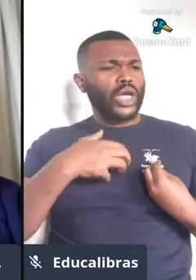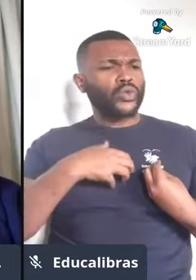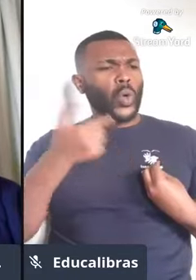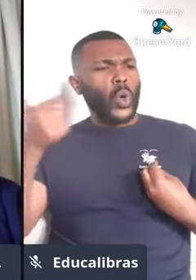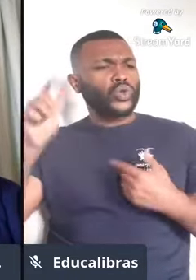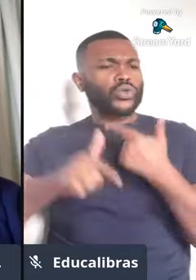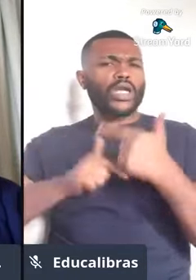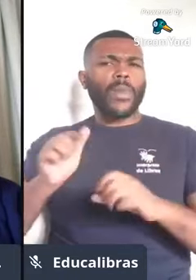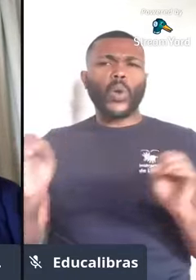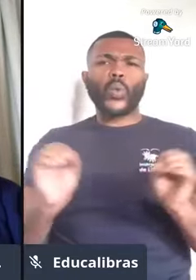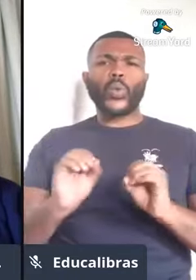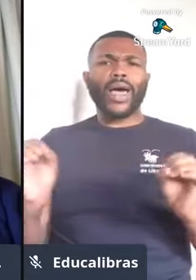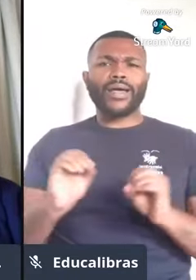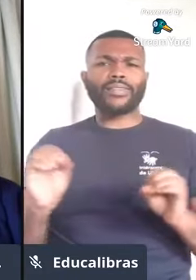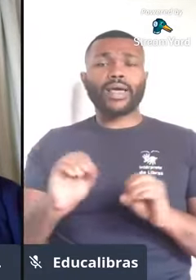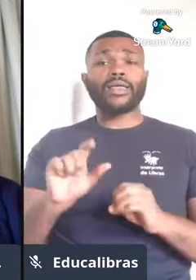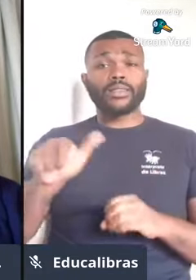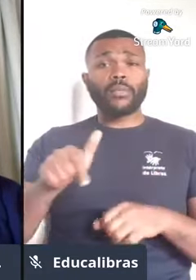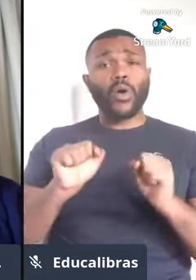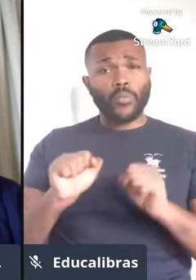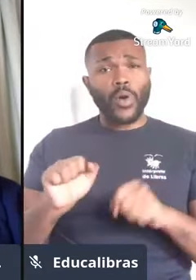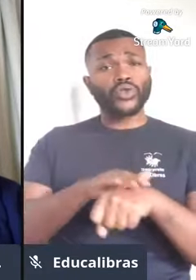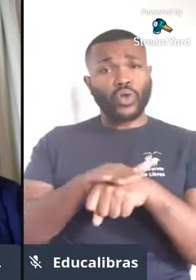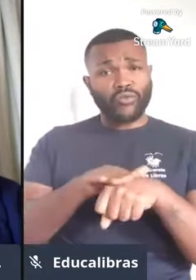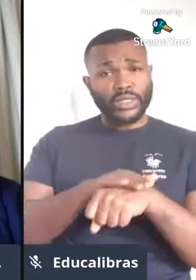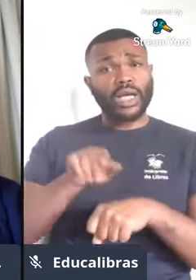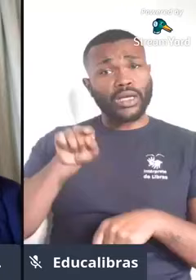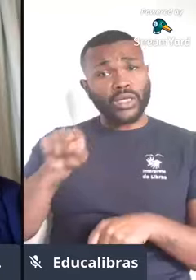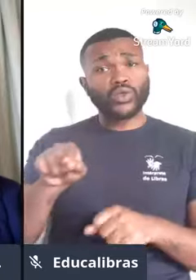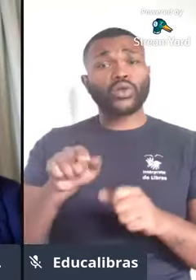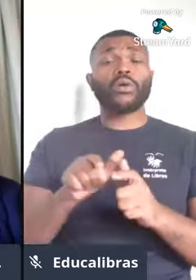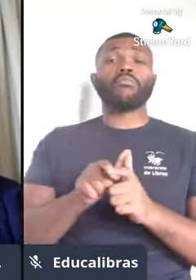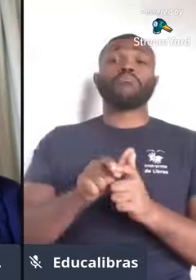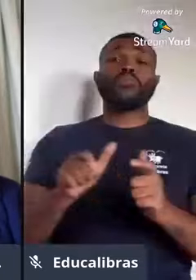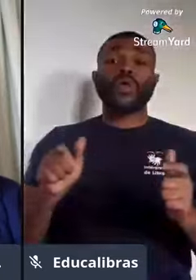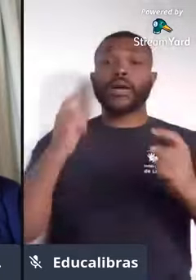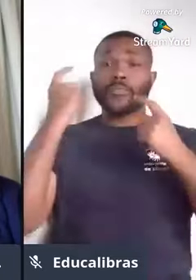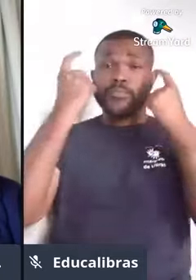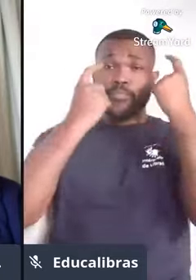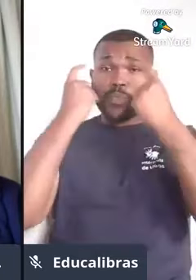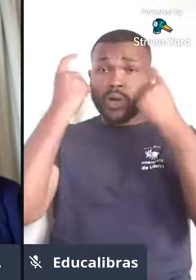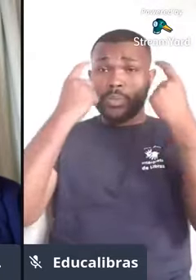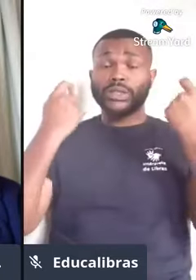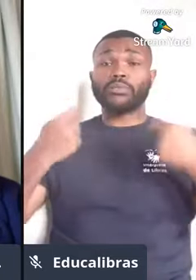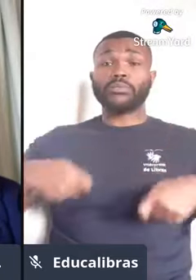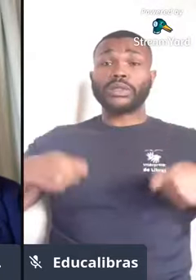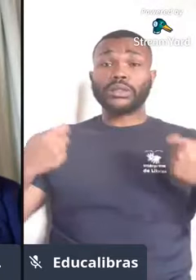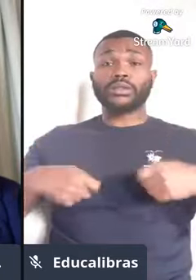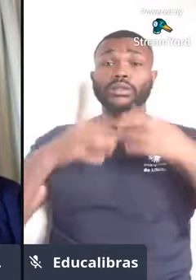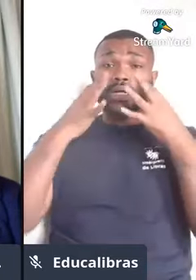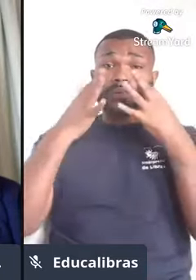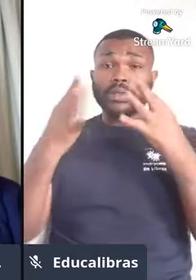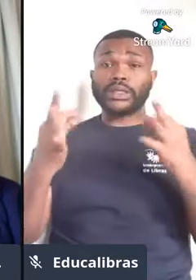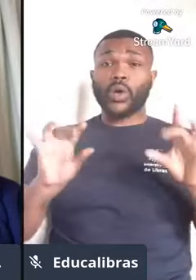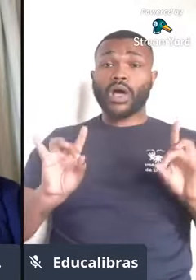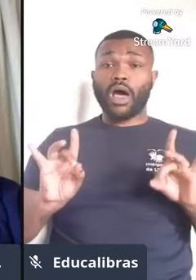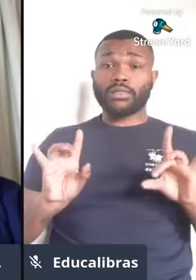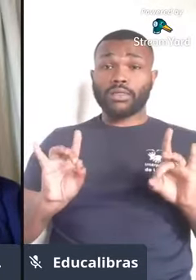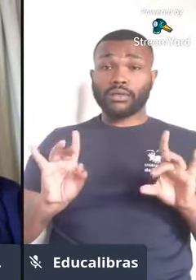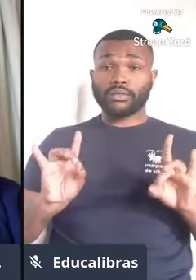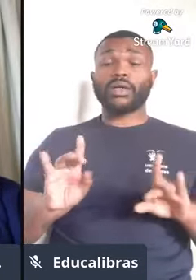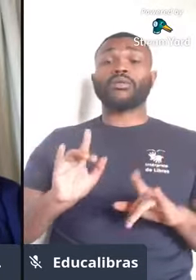Podemos até conversar depois a respeito disso. Mas, de um modo geral, a preocupação é essa. Temos que olhar com especial atenção os trabalhadores com deficiência